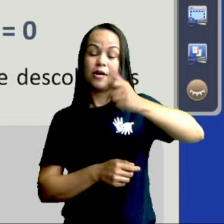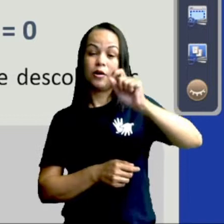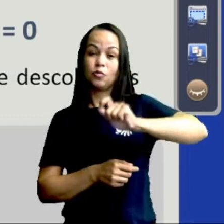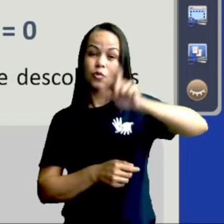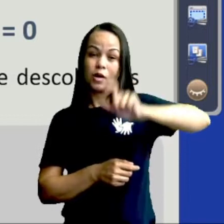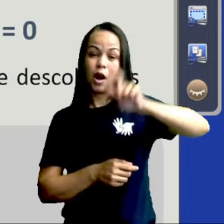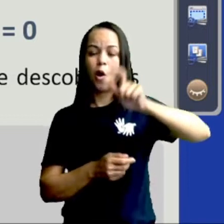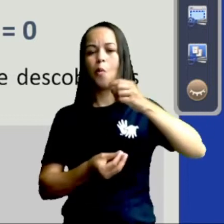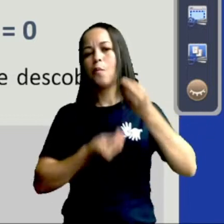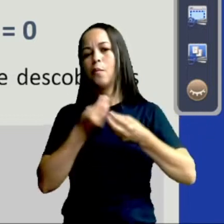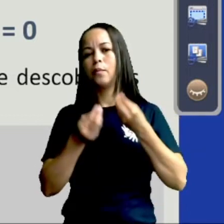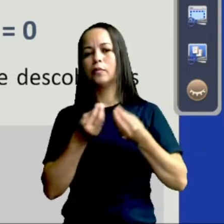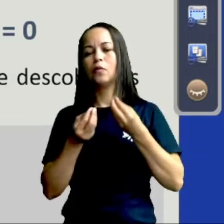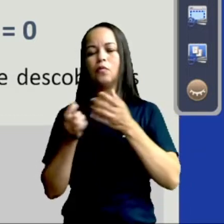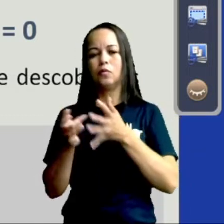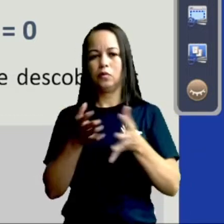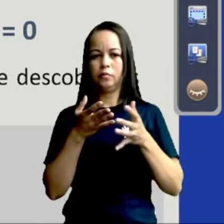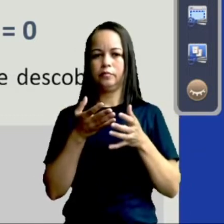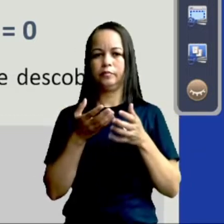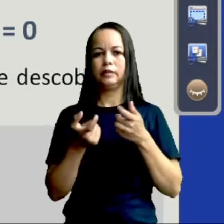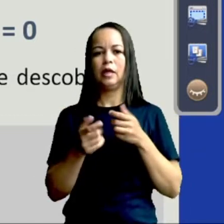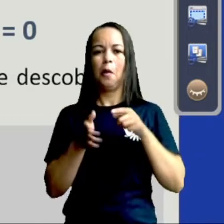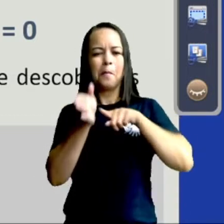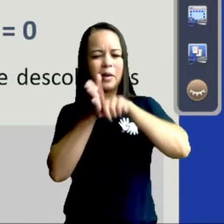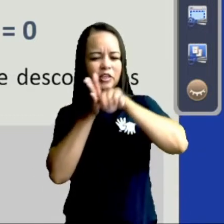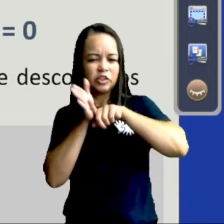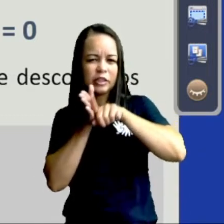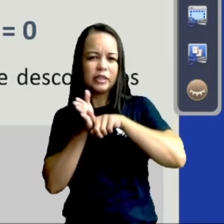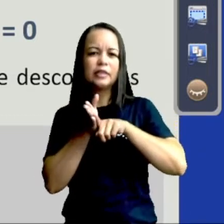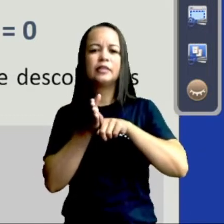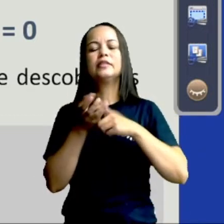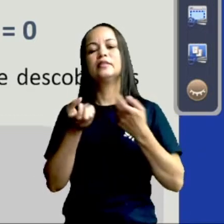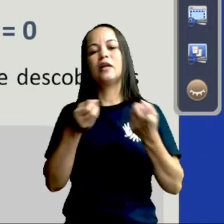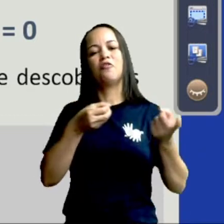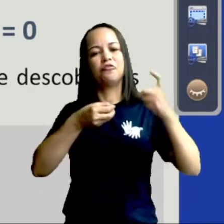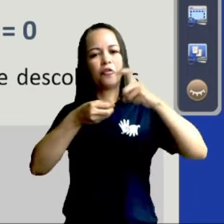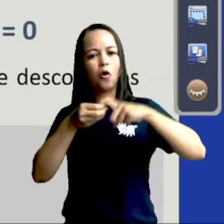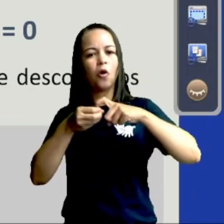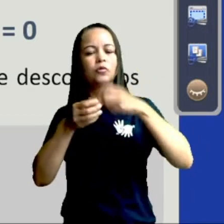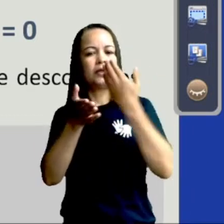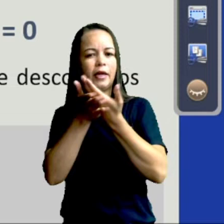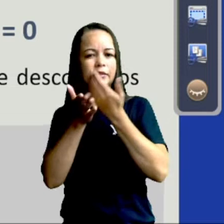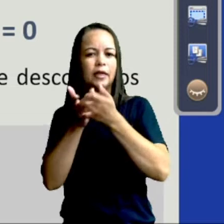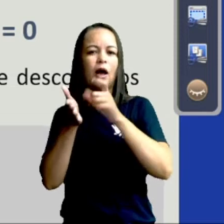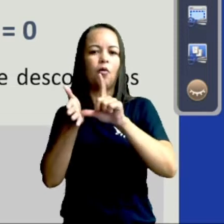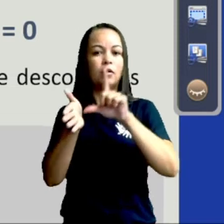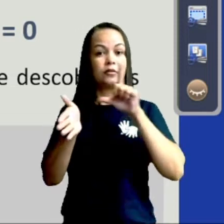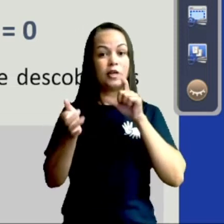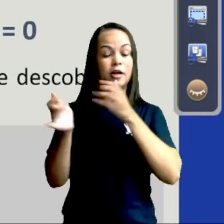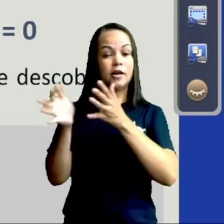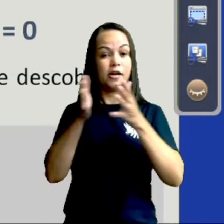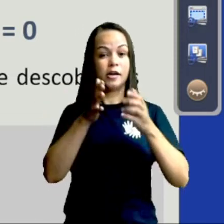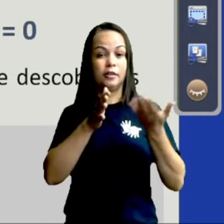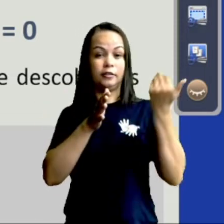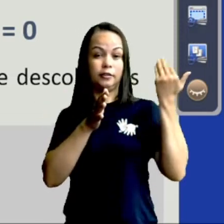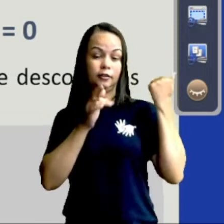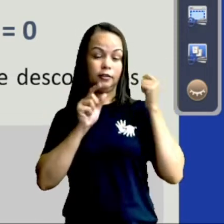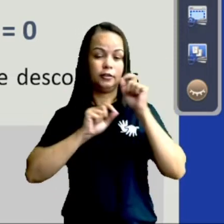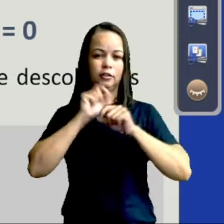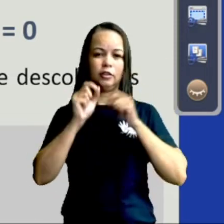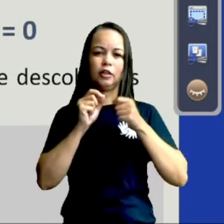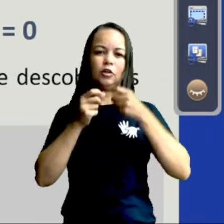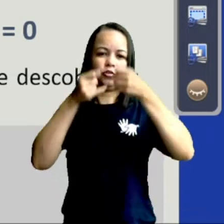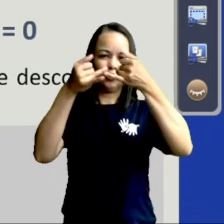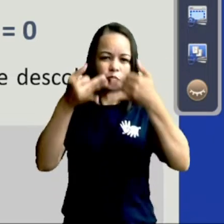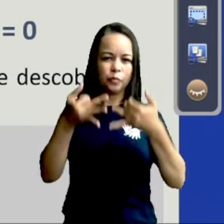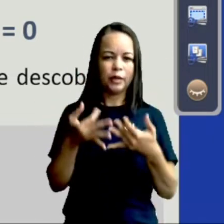para gerar uma equação, tá? Pesquisa aí, volta lá nas aulas onde eu falo sobre as propriedades das igualdades,